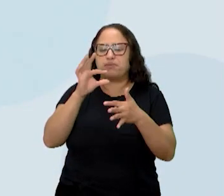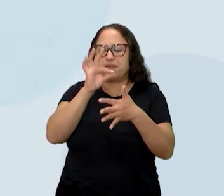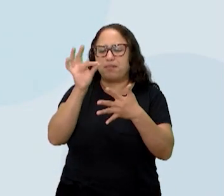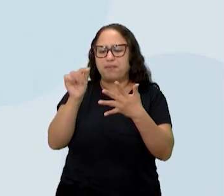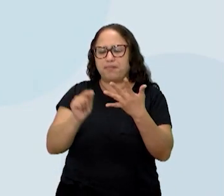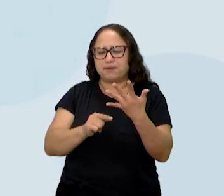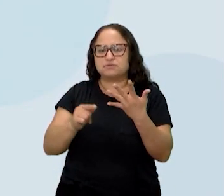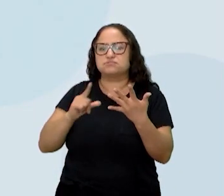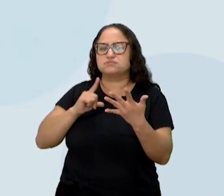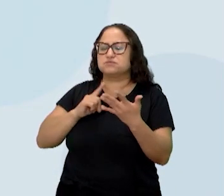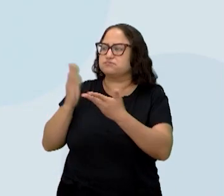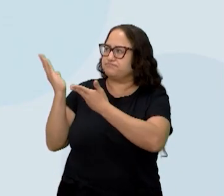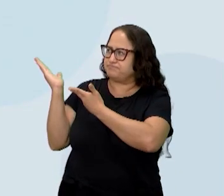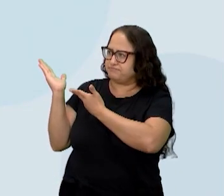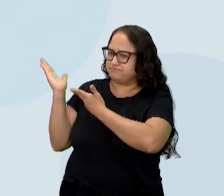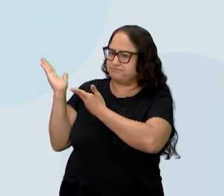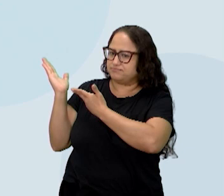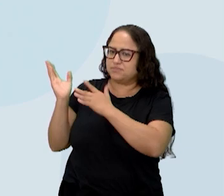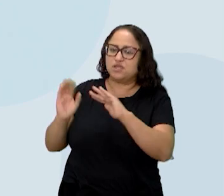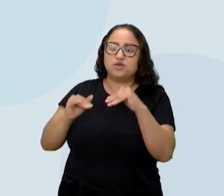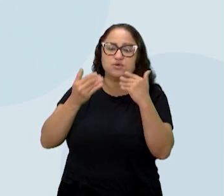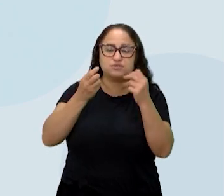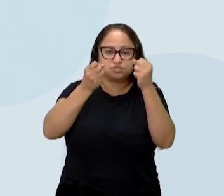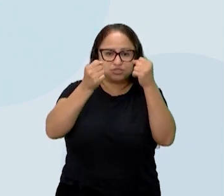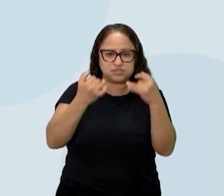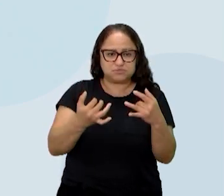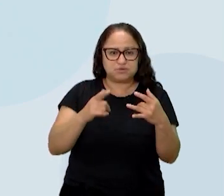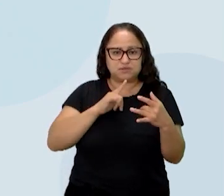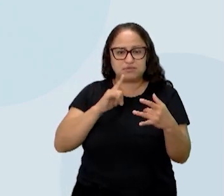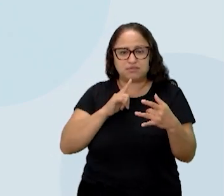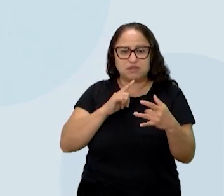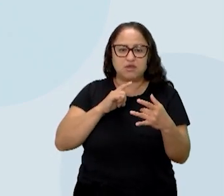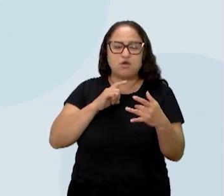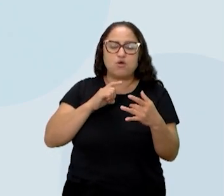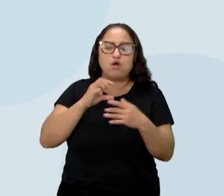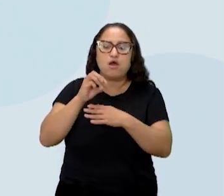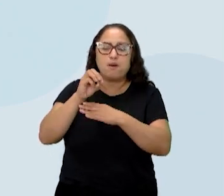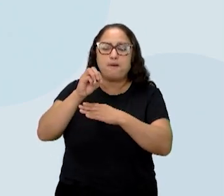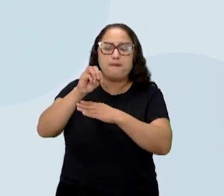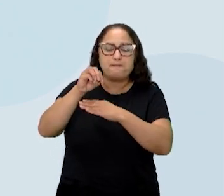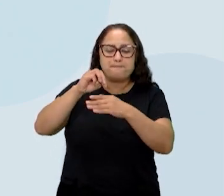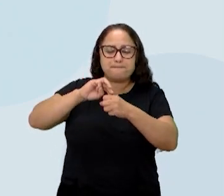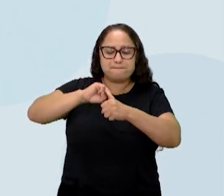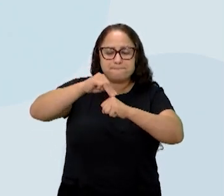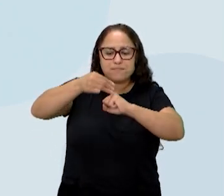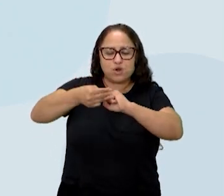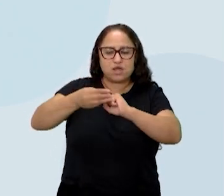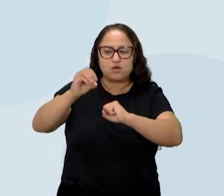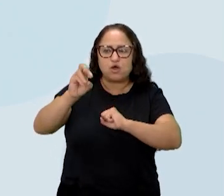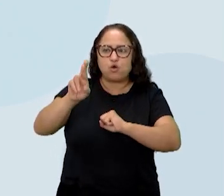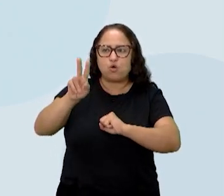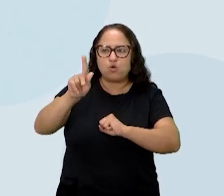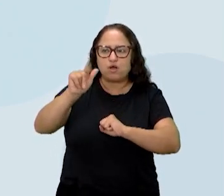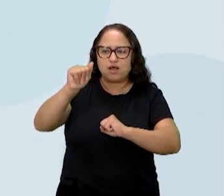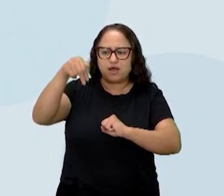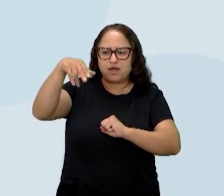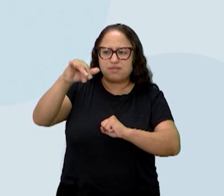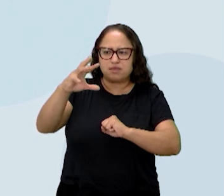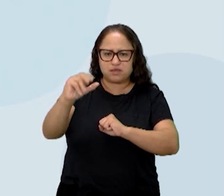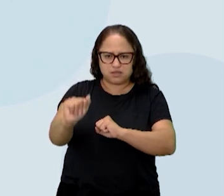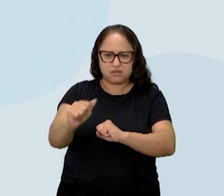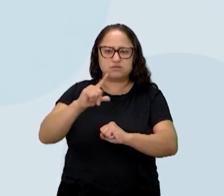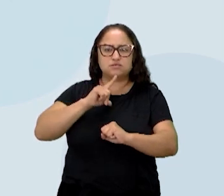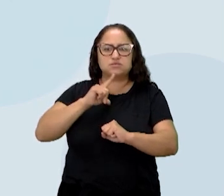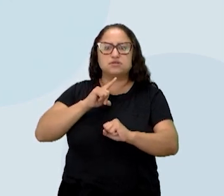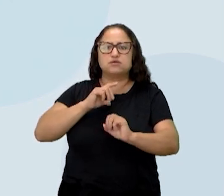pouquinho mais. Quando a gente fala de DNA, a gente fala de uma molécula orgânica que contém as instruções genéticas que coordenam